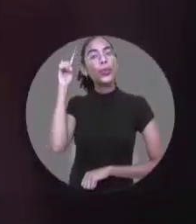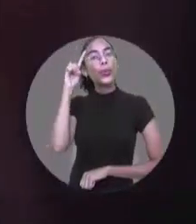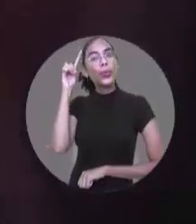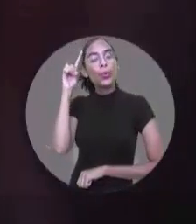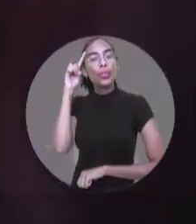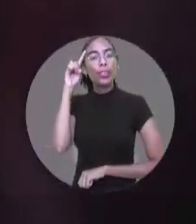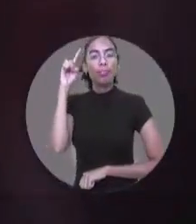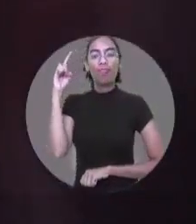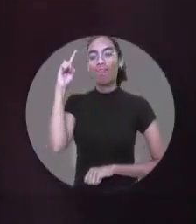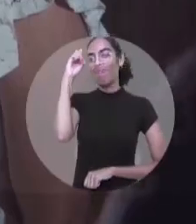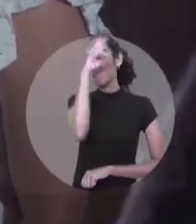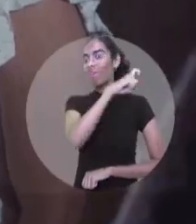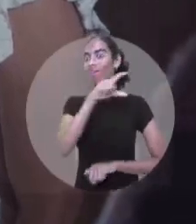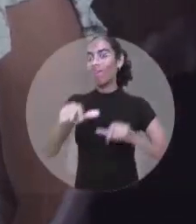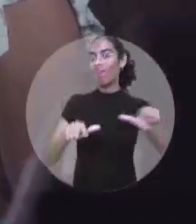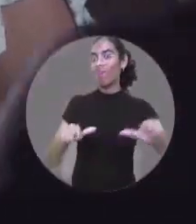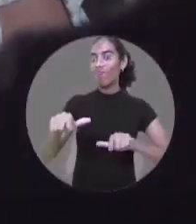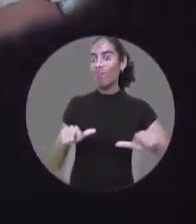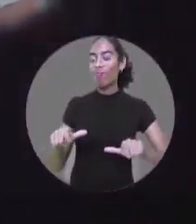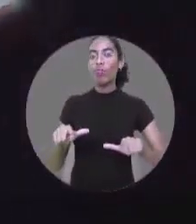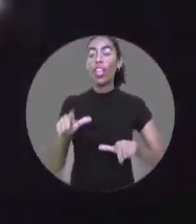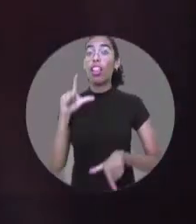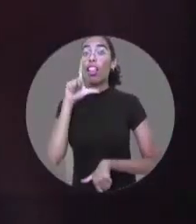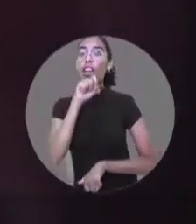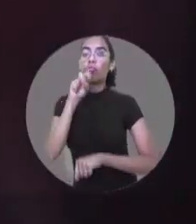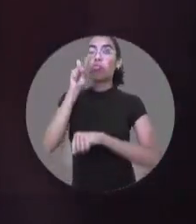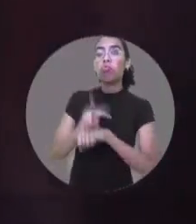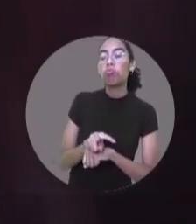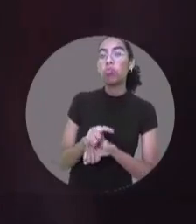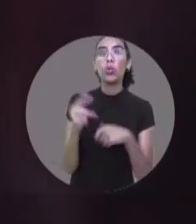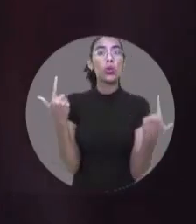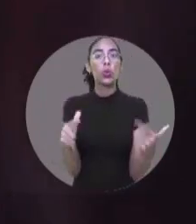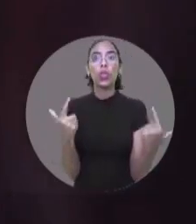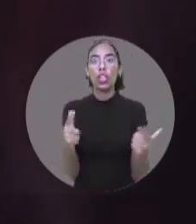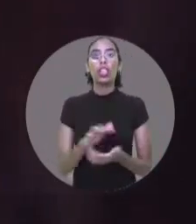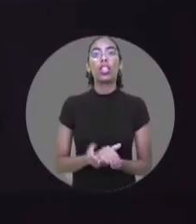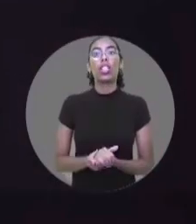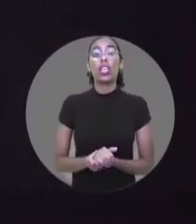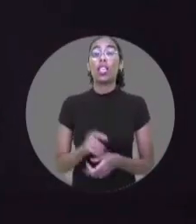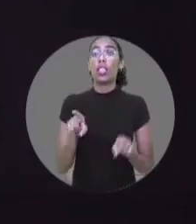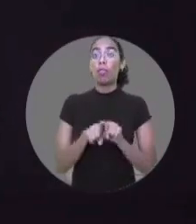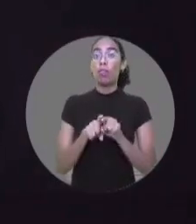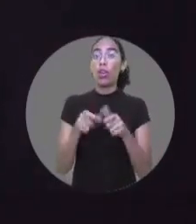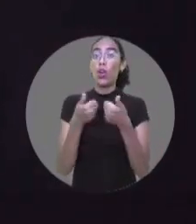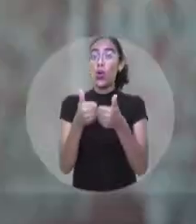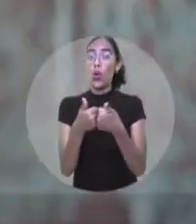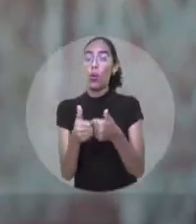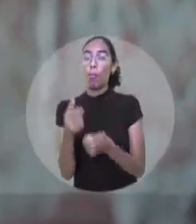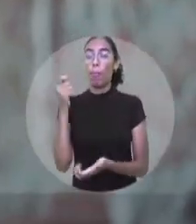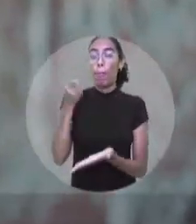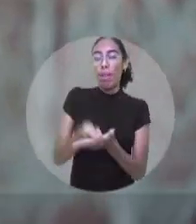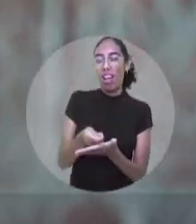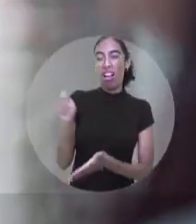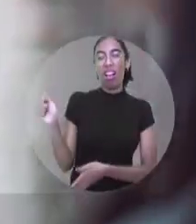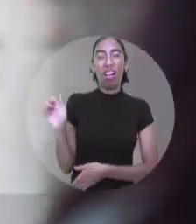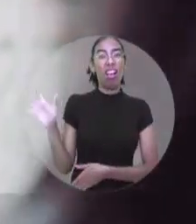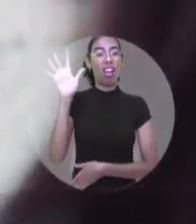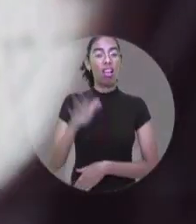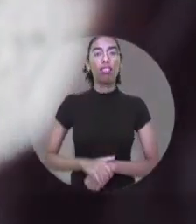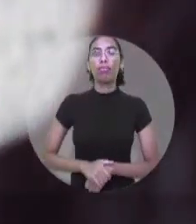soluções. Emília, está difícil buscar emprego. Não tem com quem deixar meus filhos e as passagens estão cada vez mais caras. E eu entendo a dificuldade de